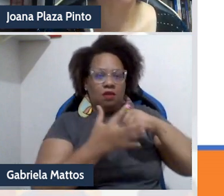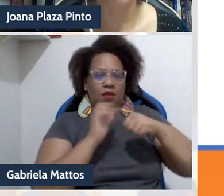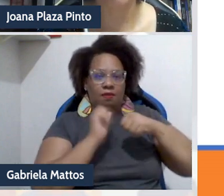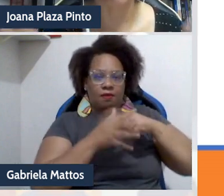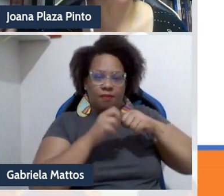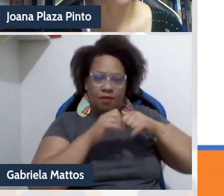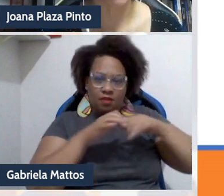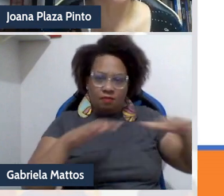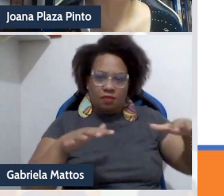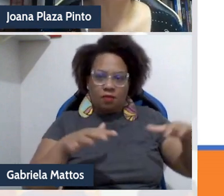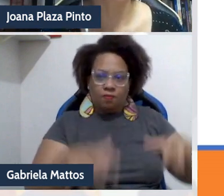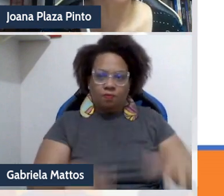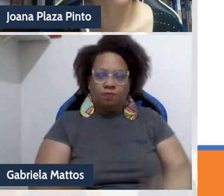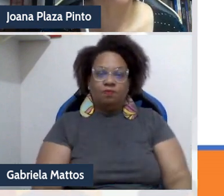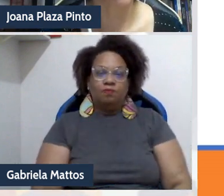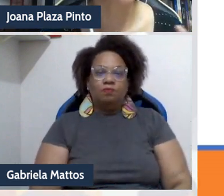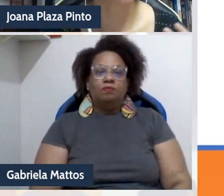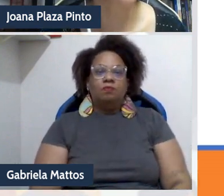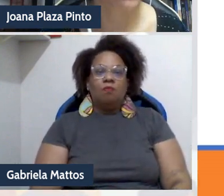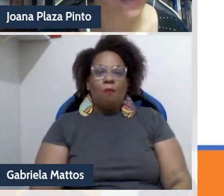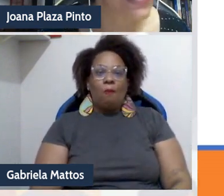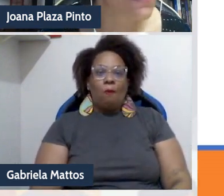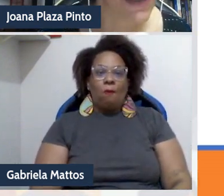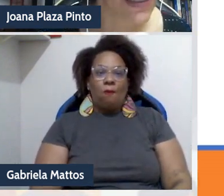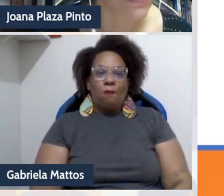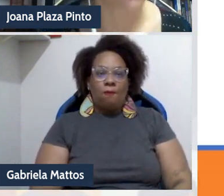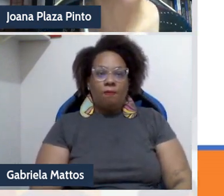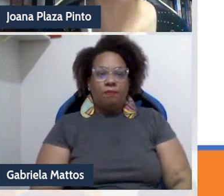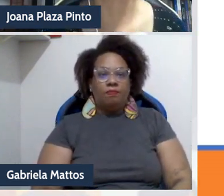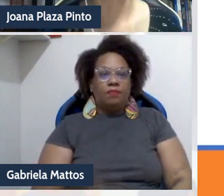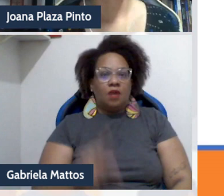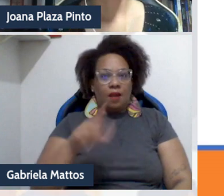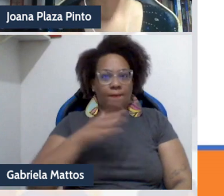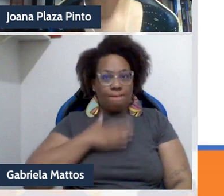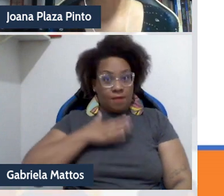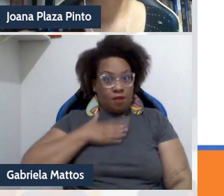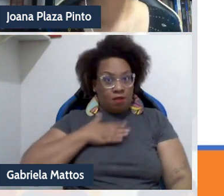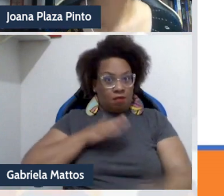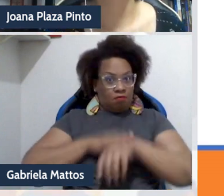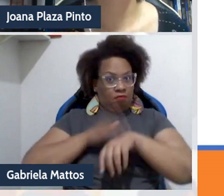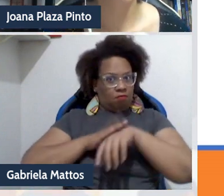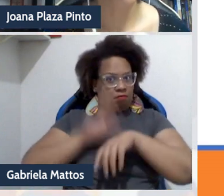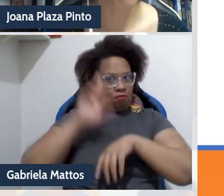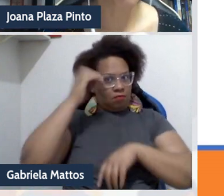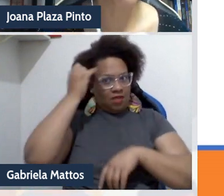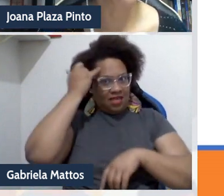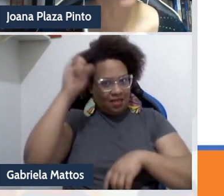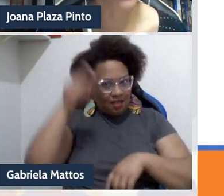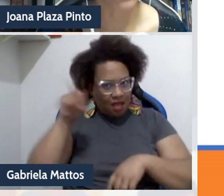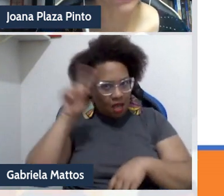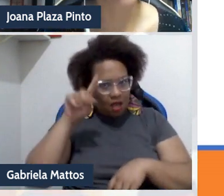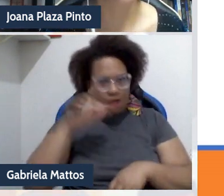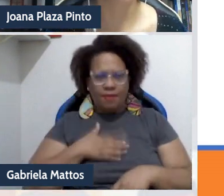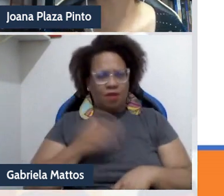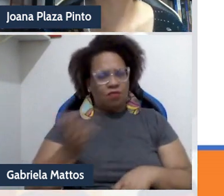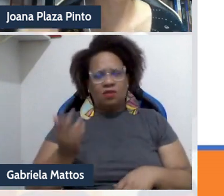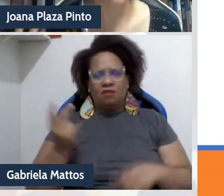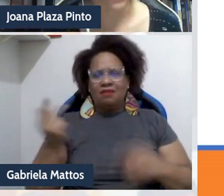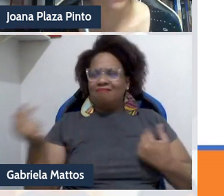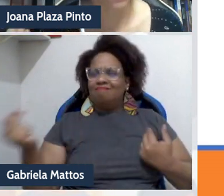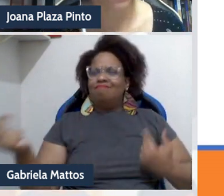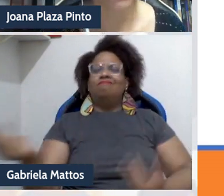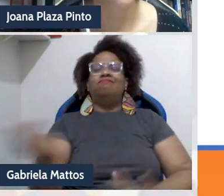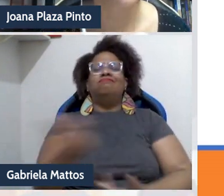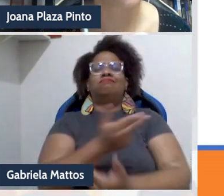O que eu vou falar não são ideias minhas, né? É uma espécie de lugar comum afirmar que gênero e